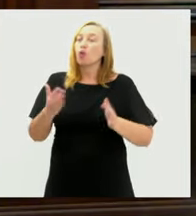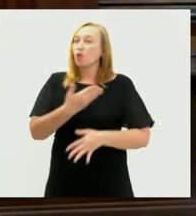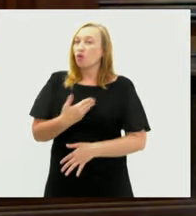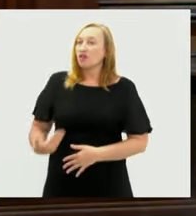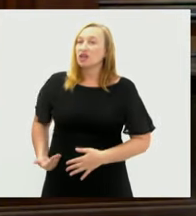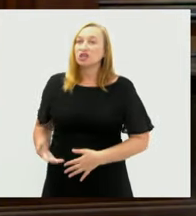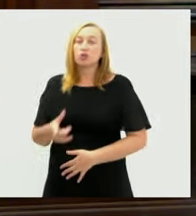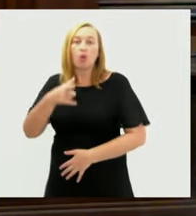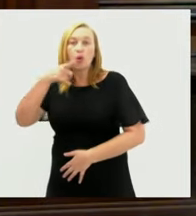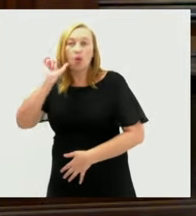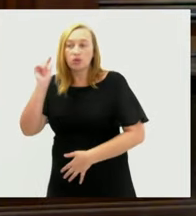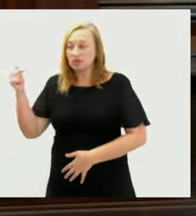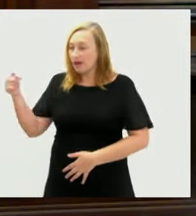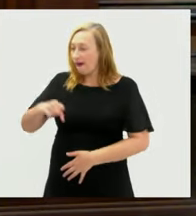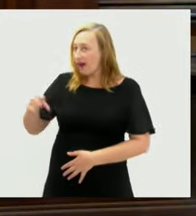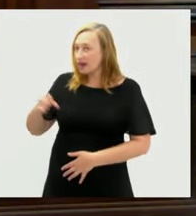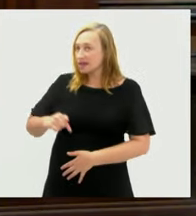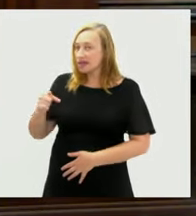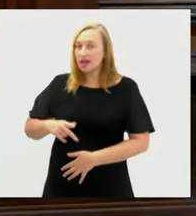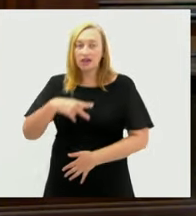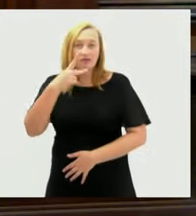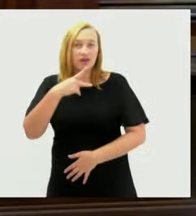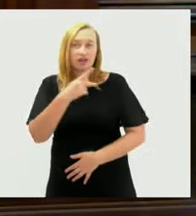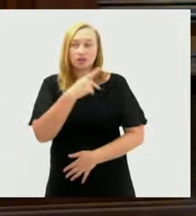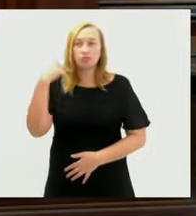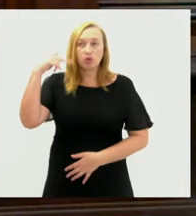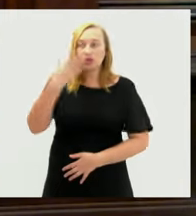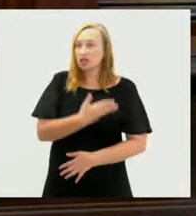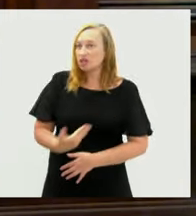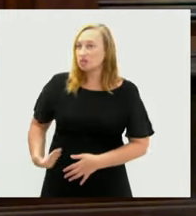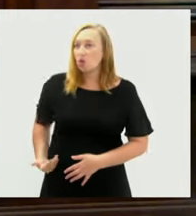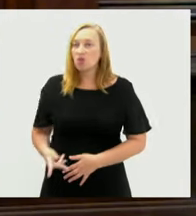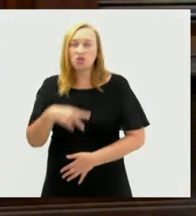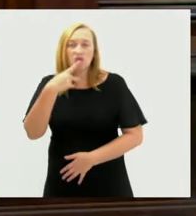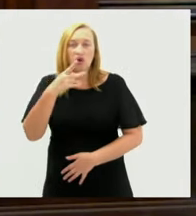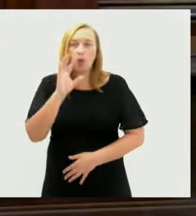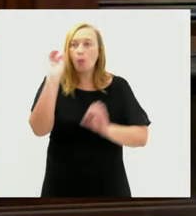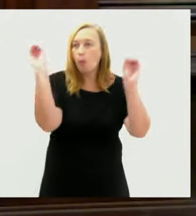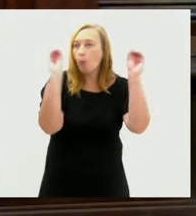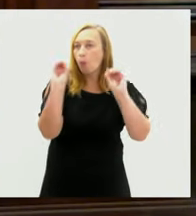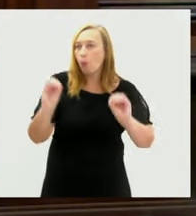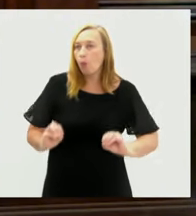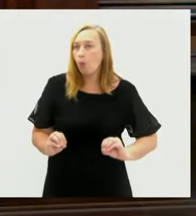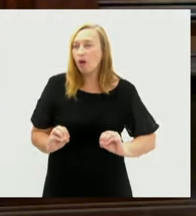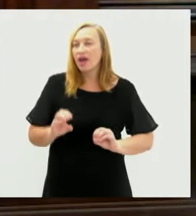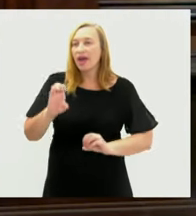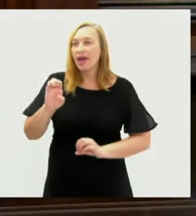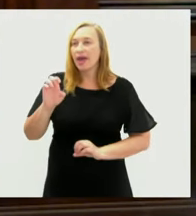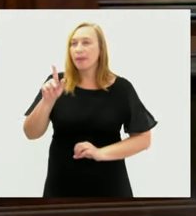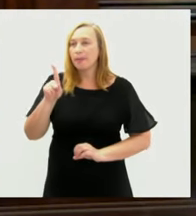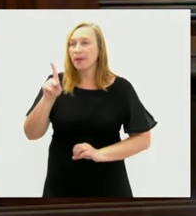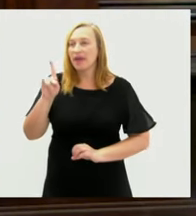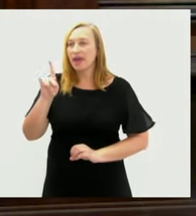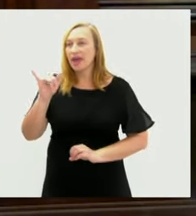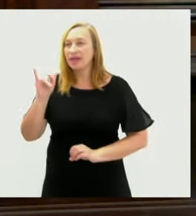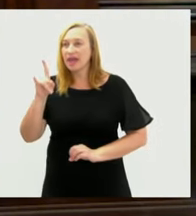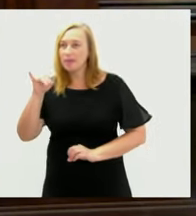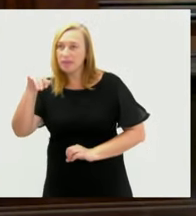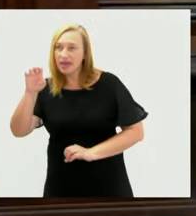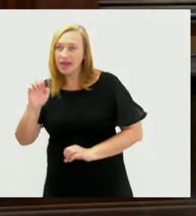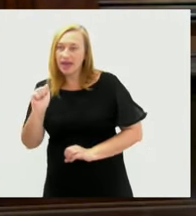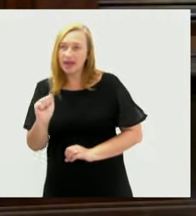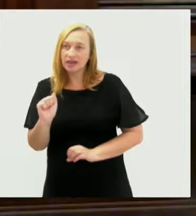ontem, se gabando das suas políticas públicas, não disse uma palavra sobre a epidemia de dengue. Um